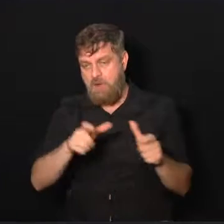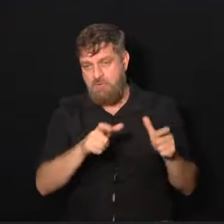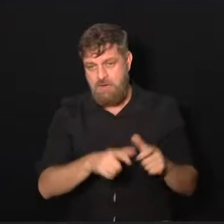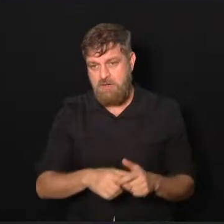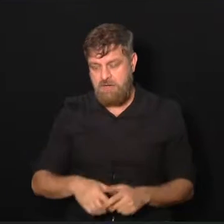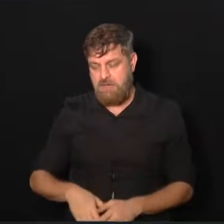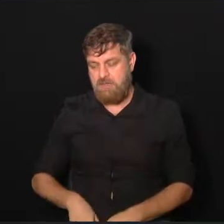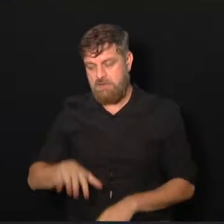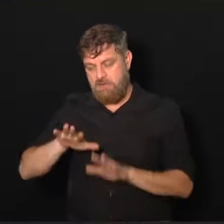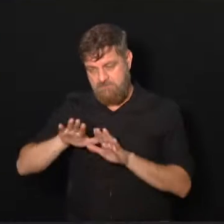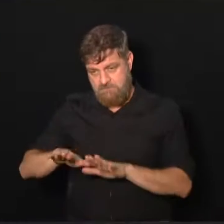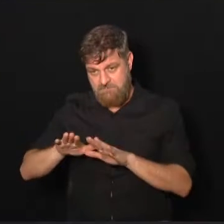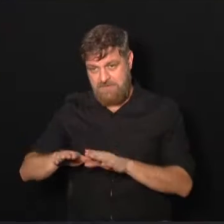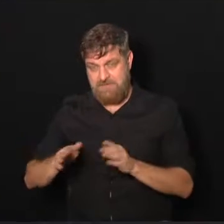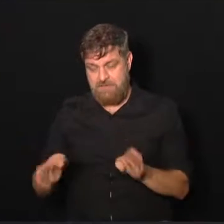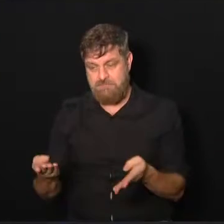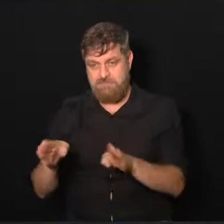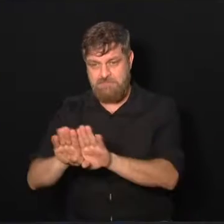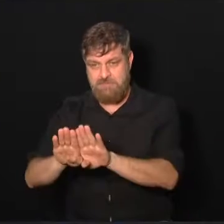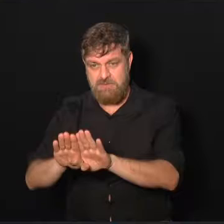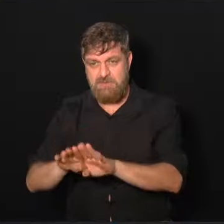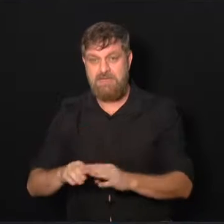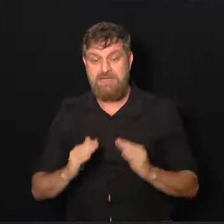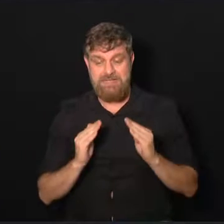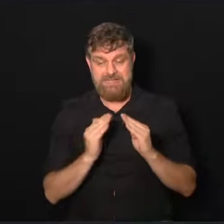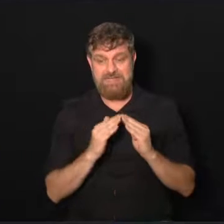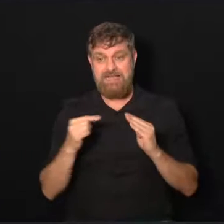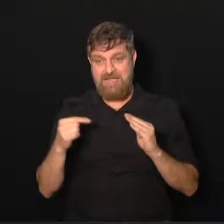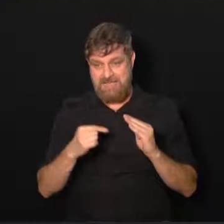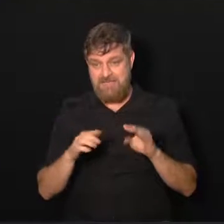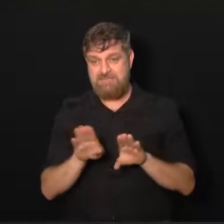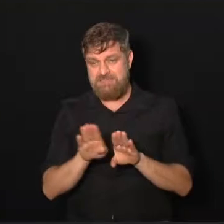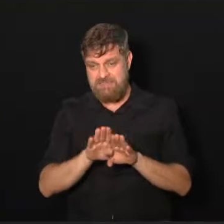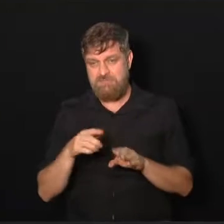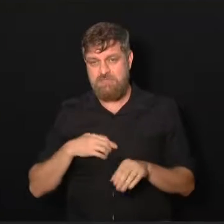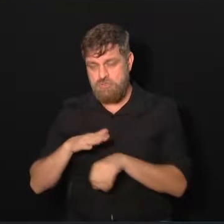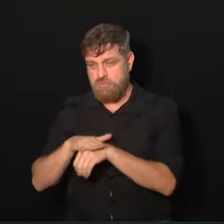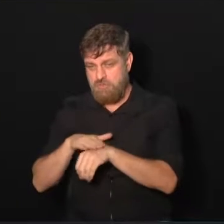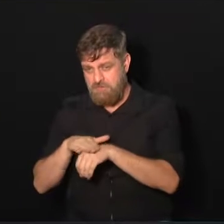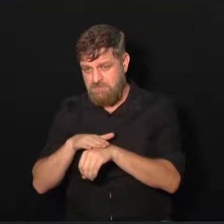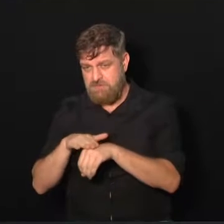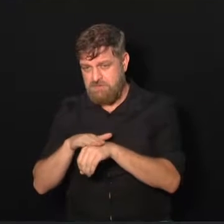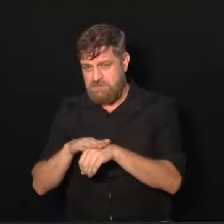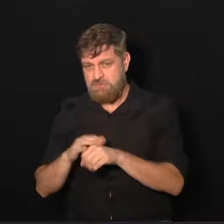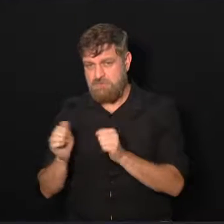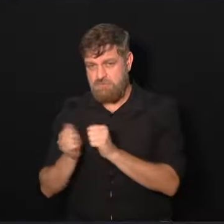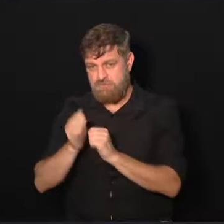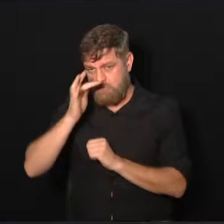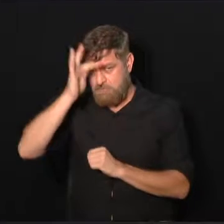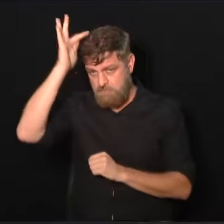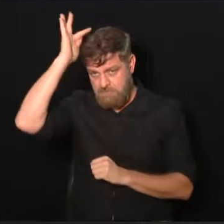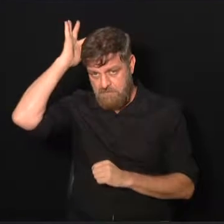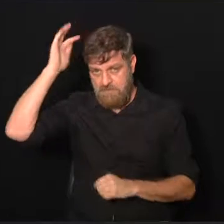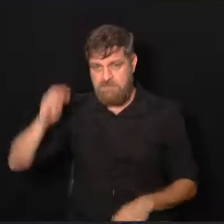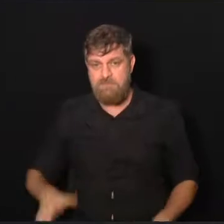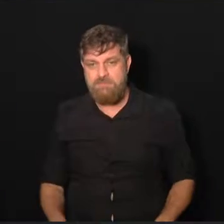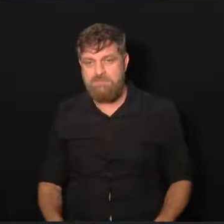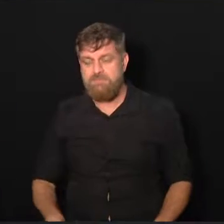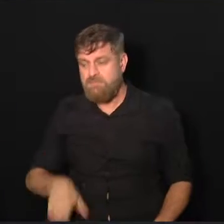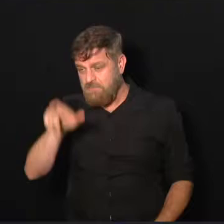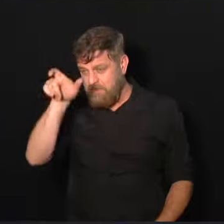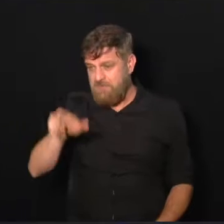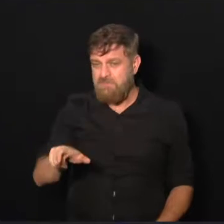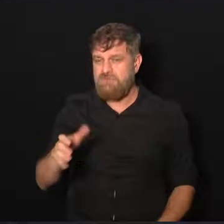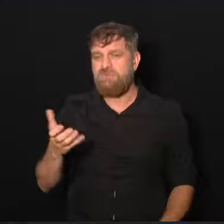animais, né? E falo também das casas das pessoas, né? Comentamos esse dia no gabinete, né, Flávio? Isso. A pessoa que